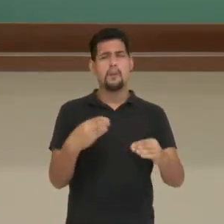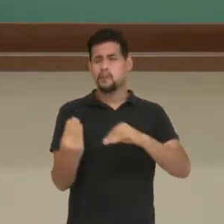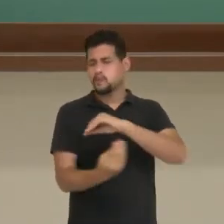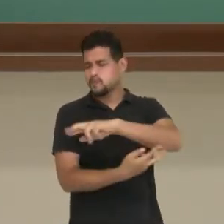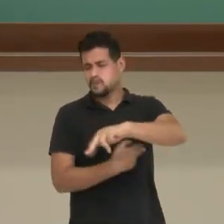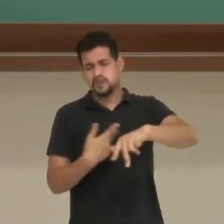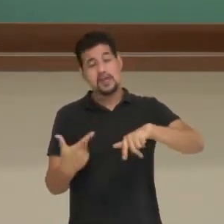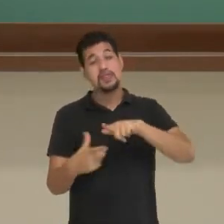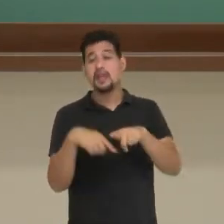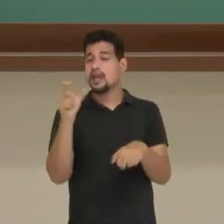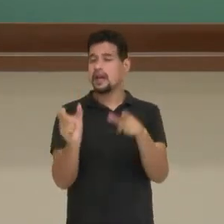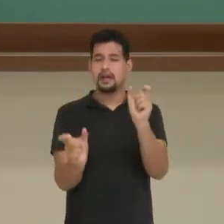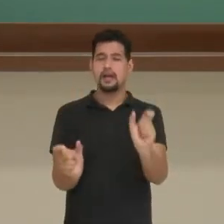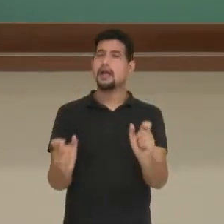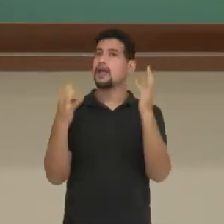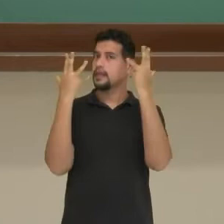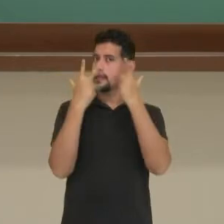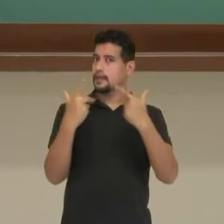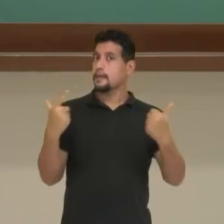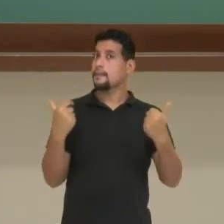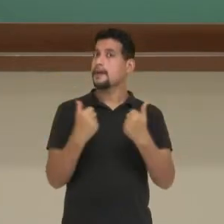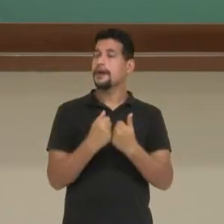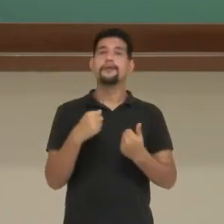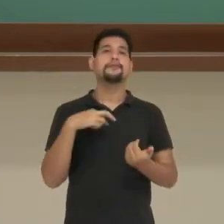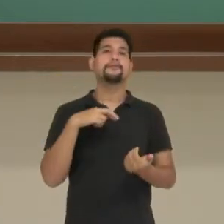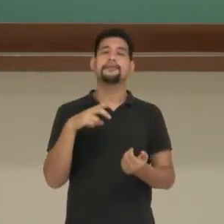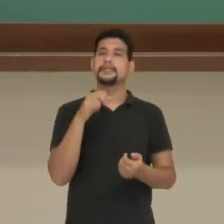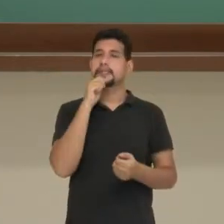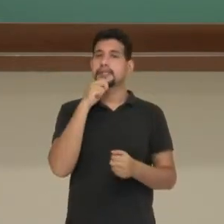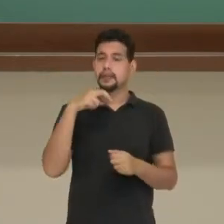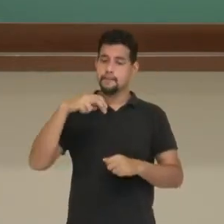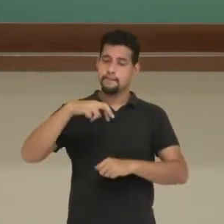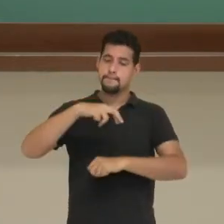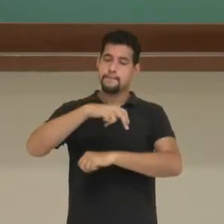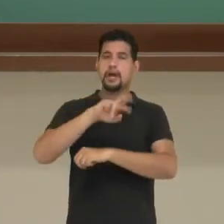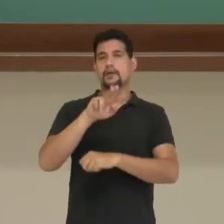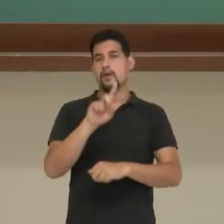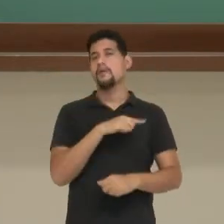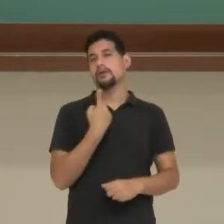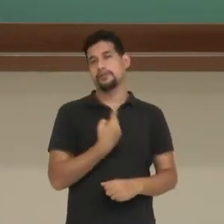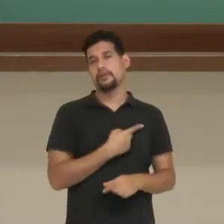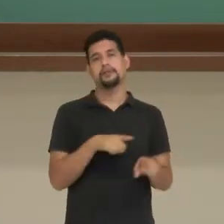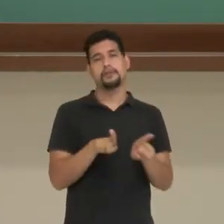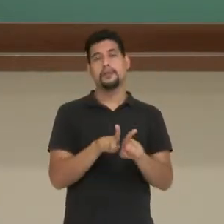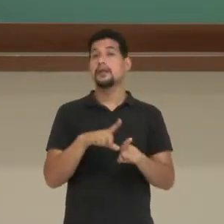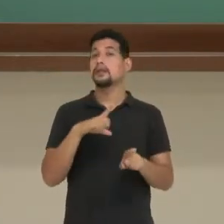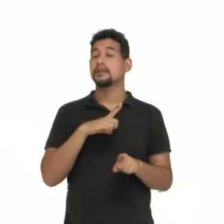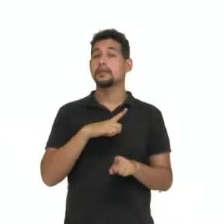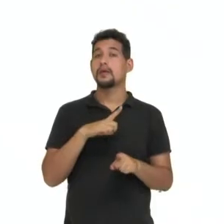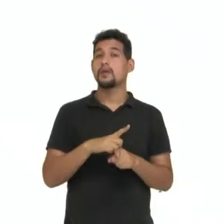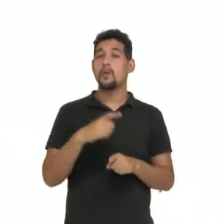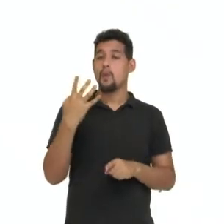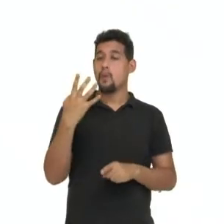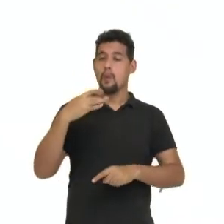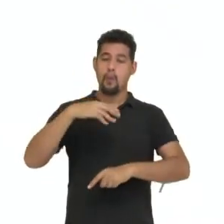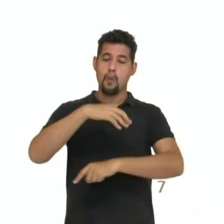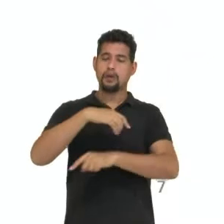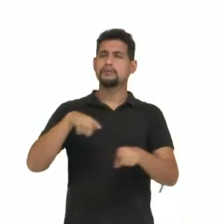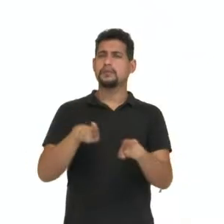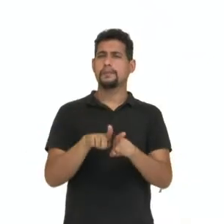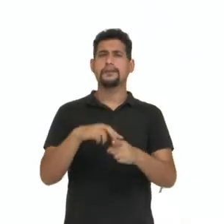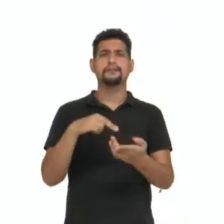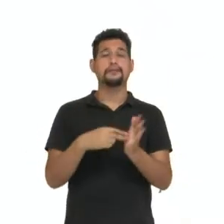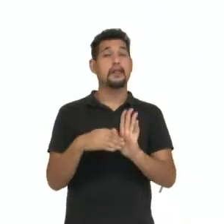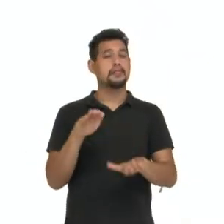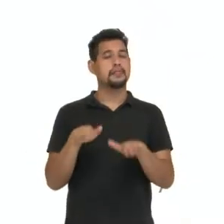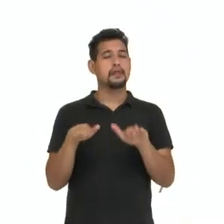então tem características, tem animais que são bípedes, que andam nas duas pernas, como nós, por exemplo, tem os quadrúpedes, né? Então,